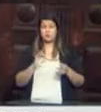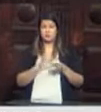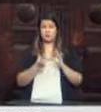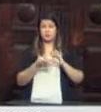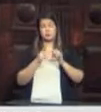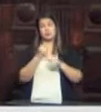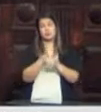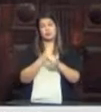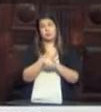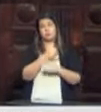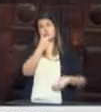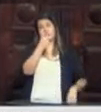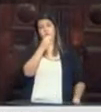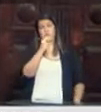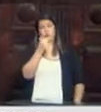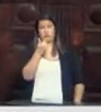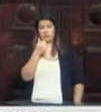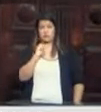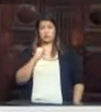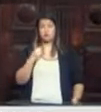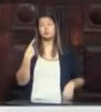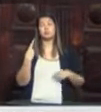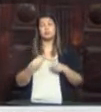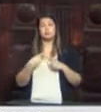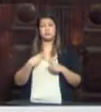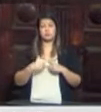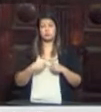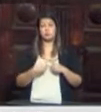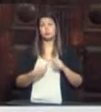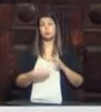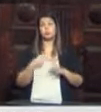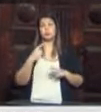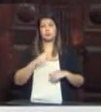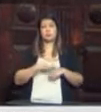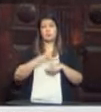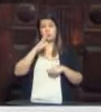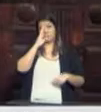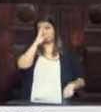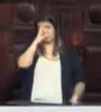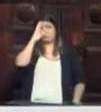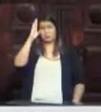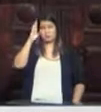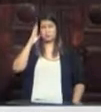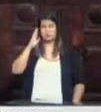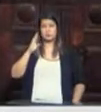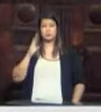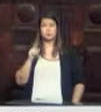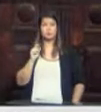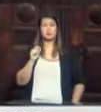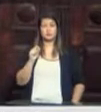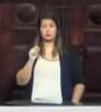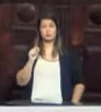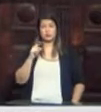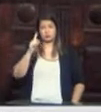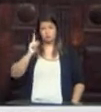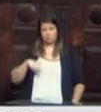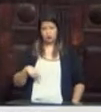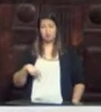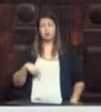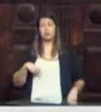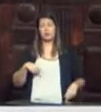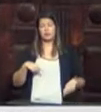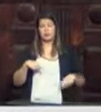no ano de 2018, porque uma das principais funções é exatamente